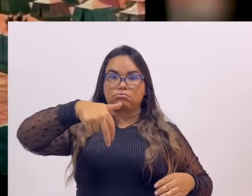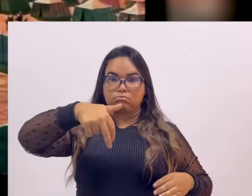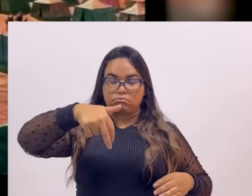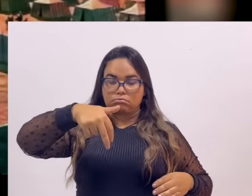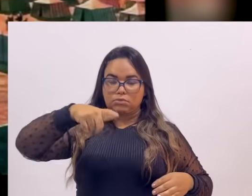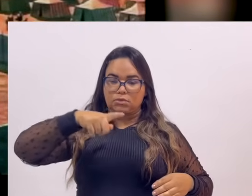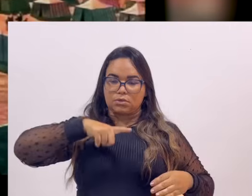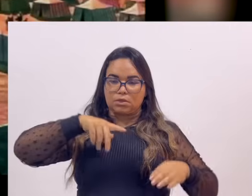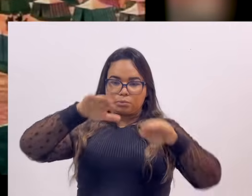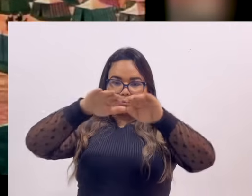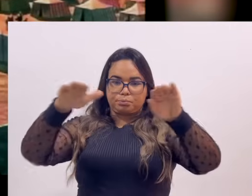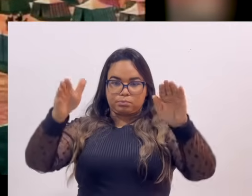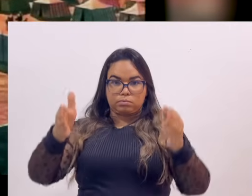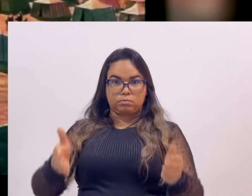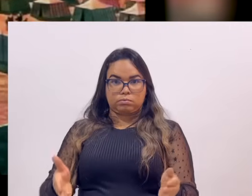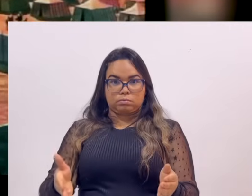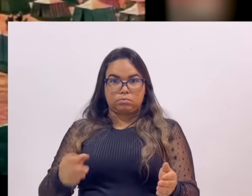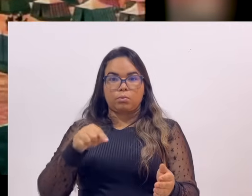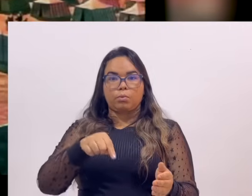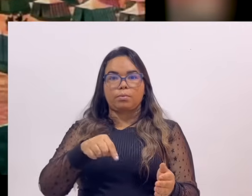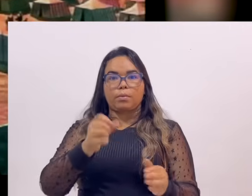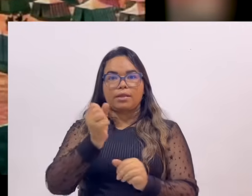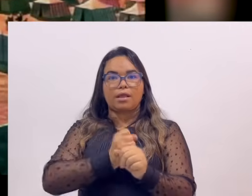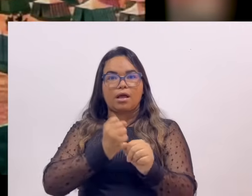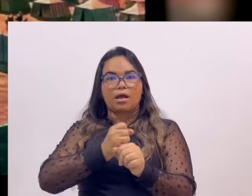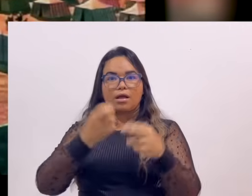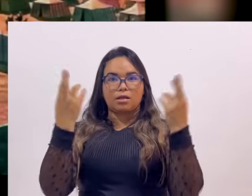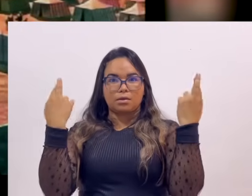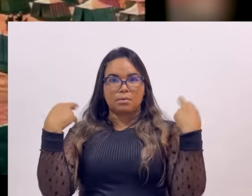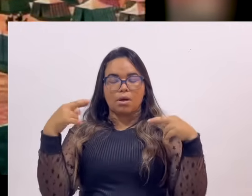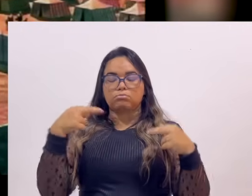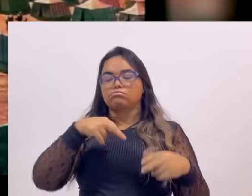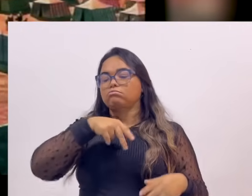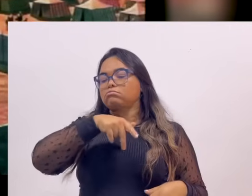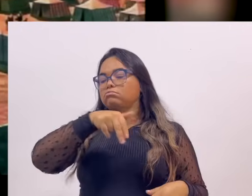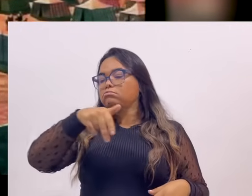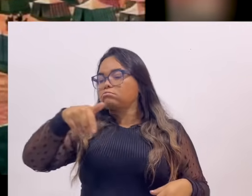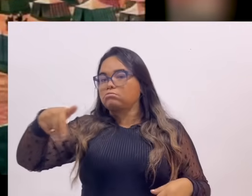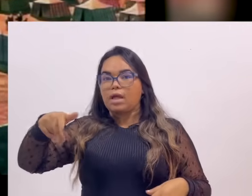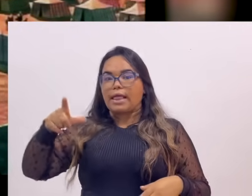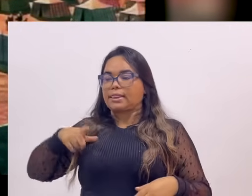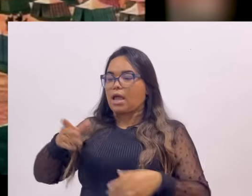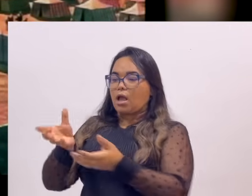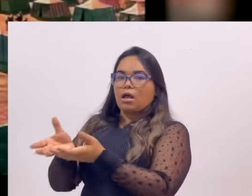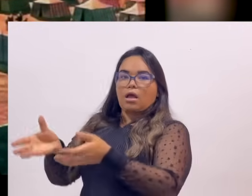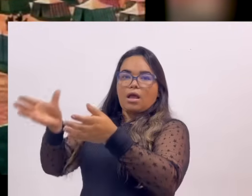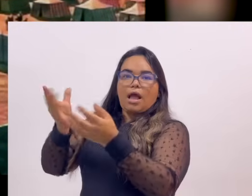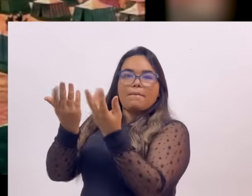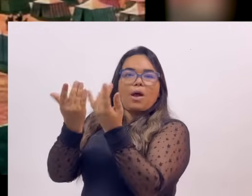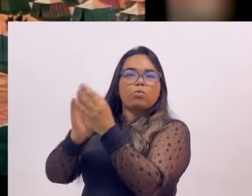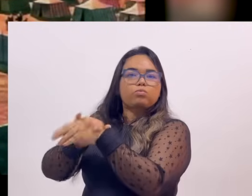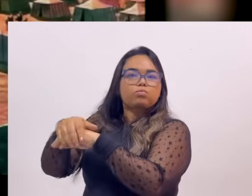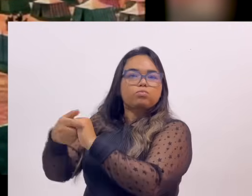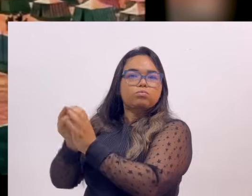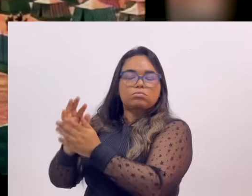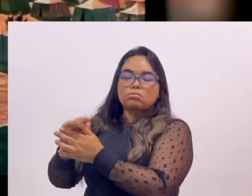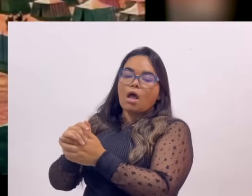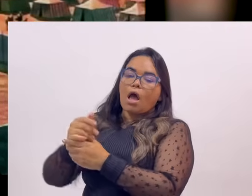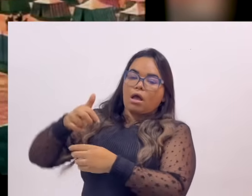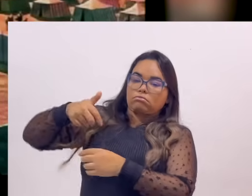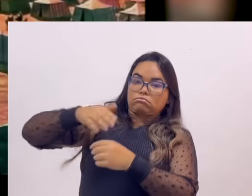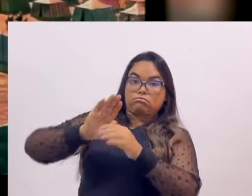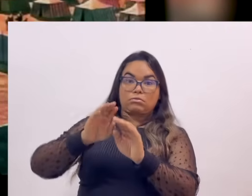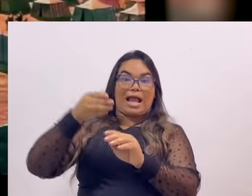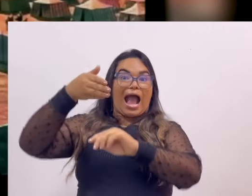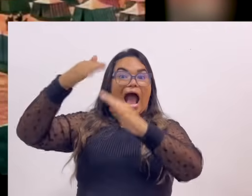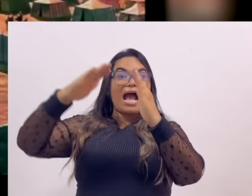de sacrifícios. E se você avançasse mais, encontraria uma pia de metal. E se você entrasse no primeiro aposento, o primeiro